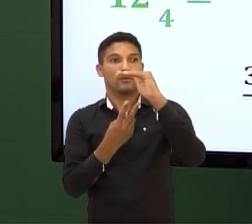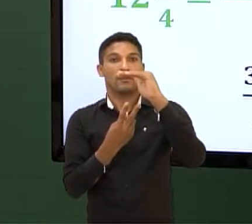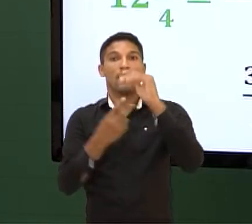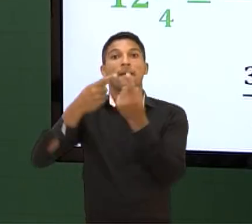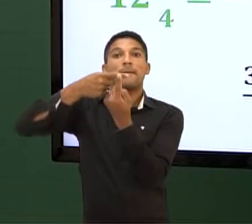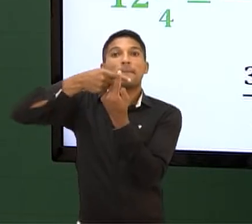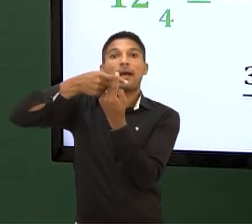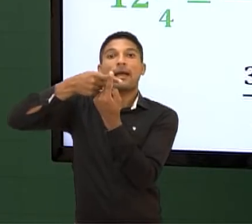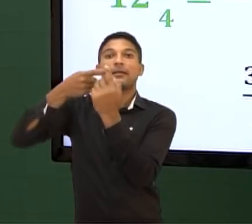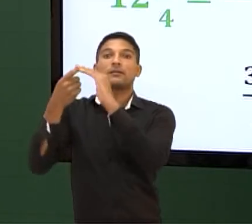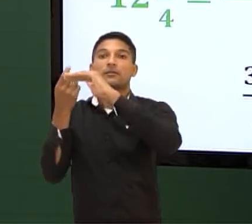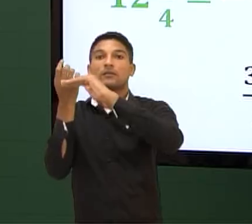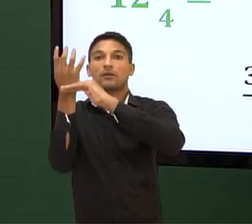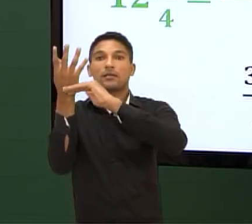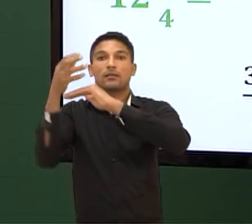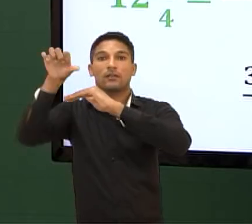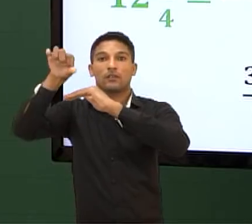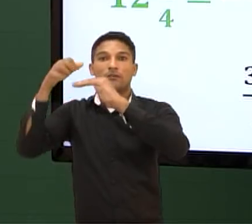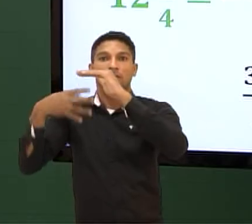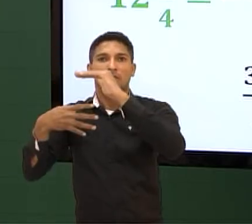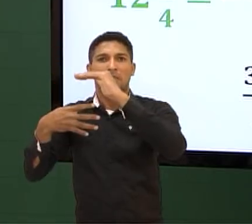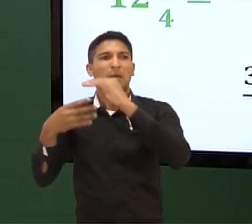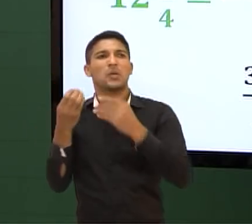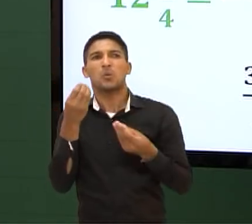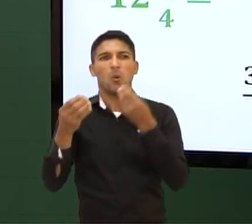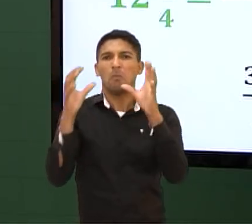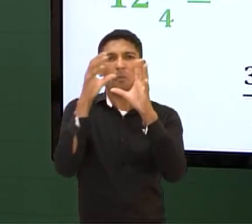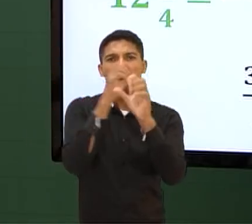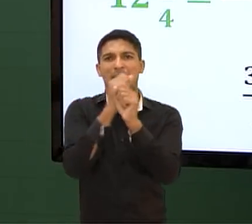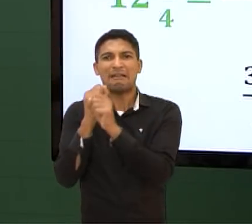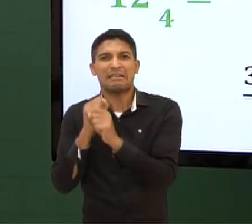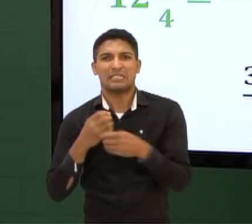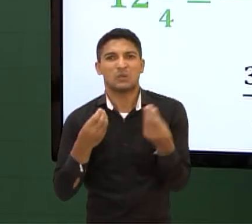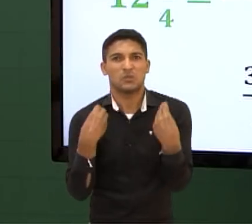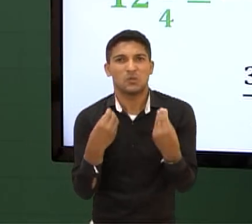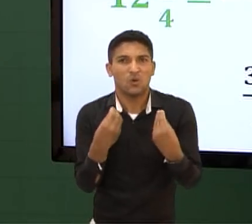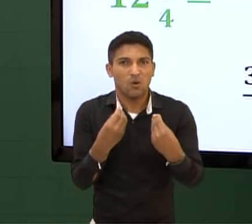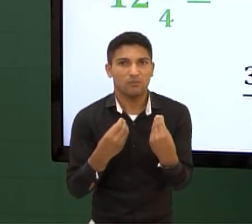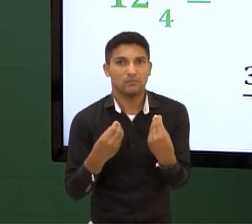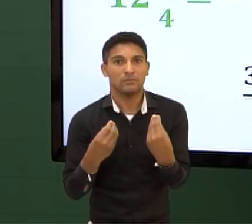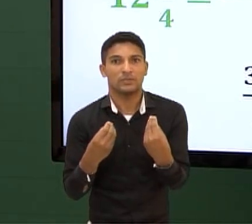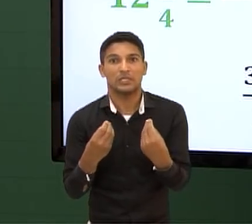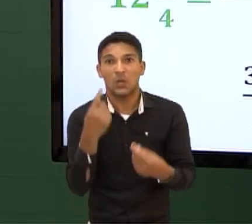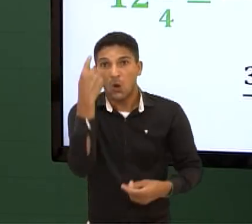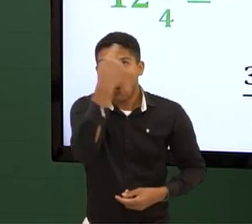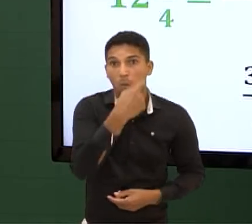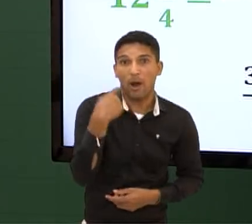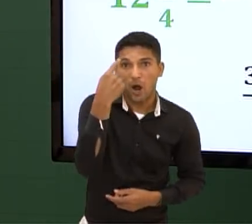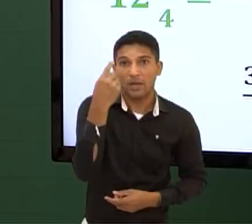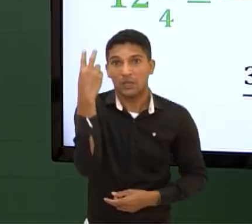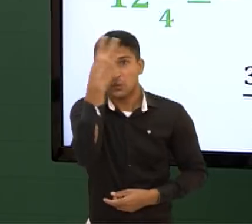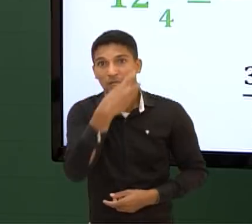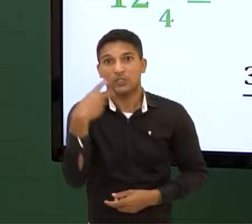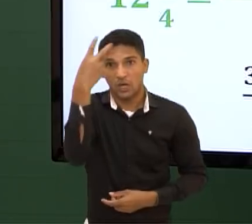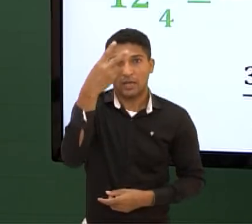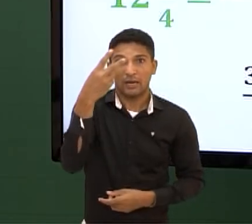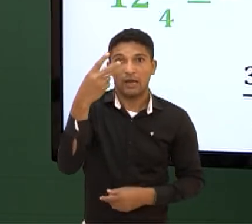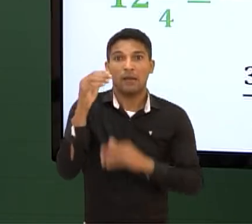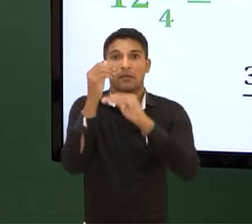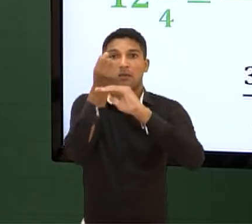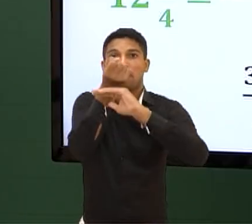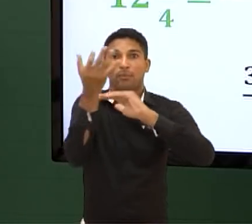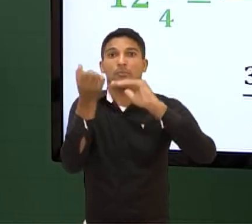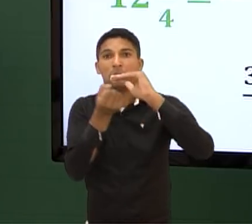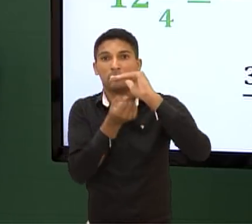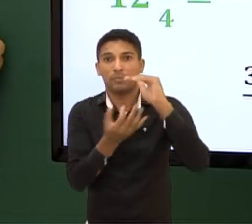49/4. Nossa, professora, mas como que eu vou adicionar essas 2 quantidades se elas têm denominadores diferentes? Como que é